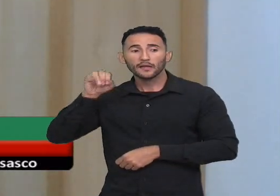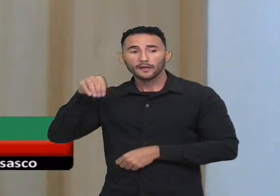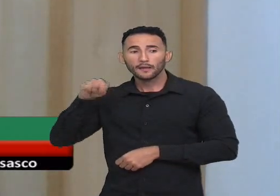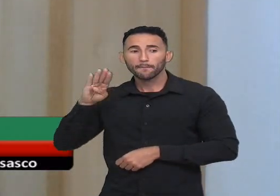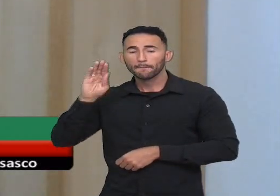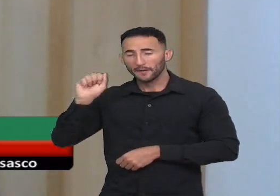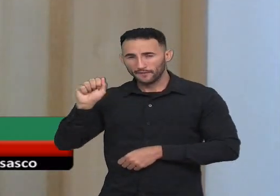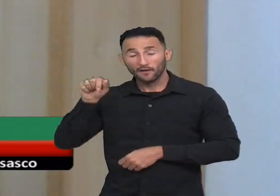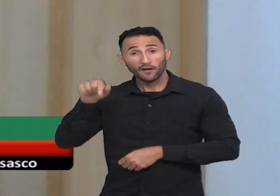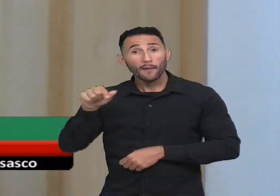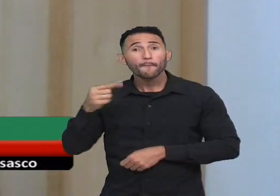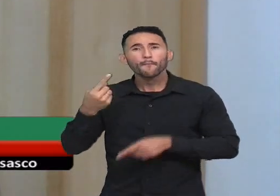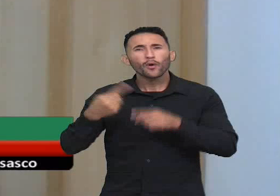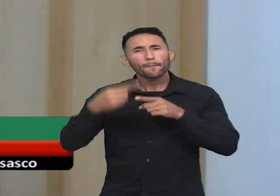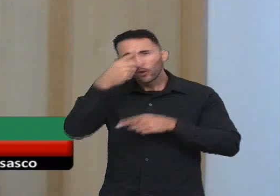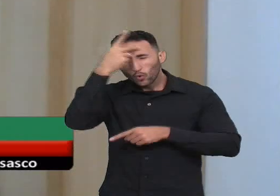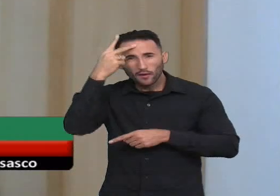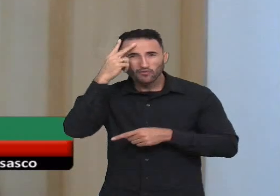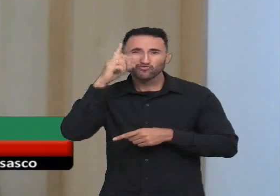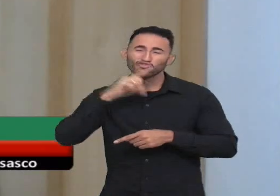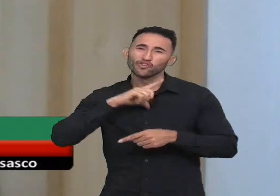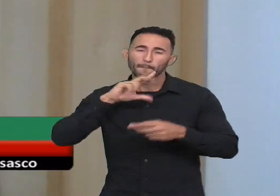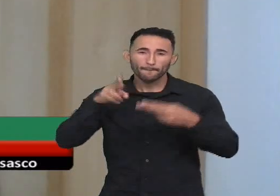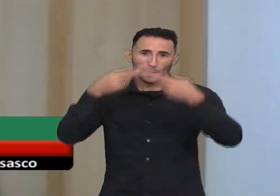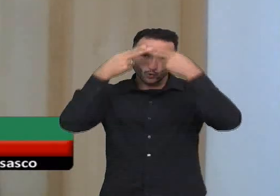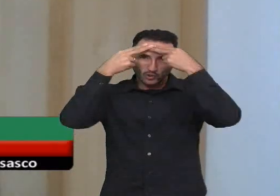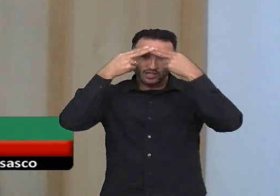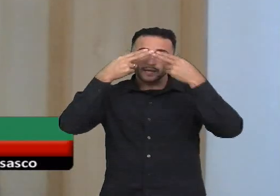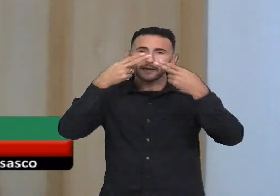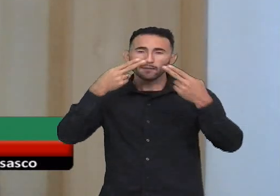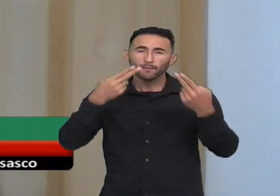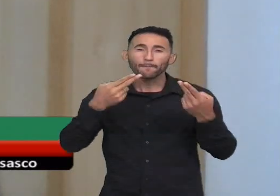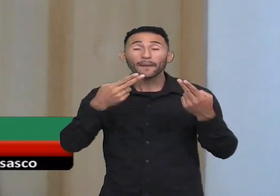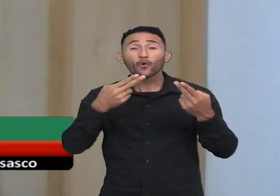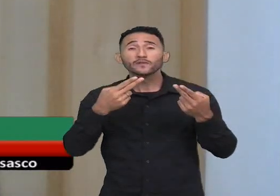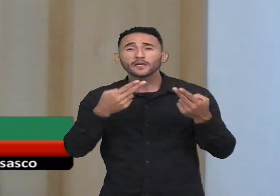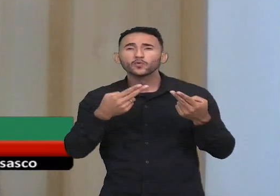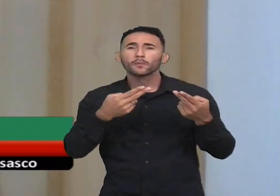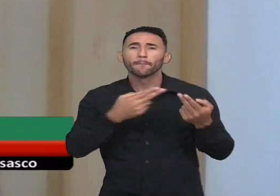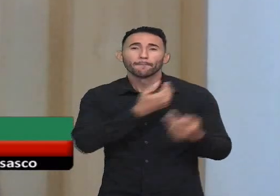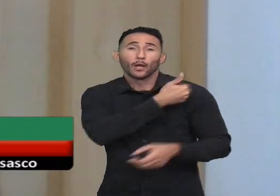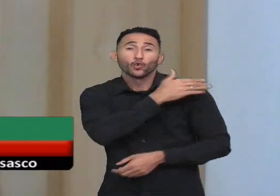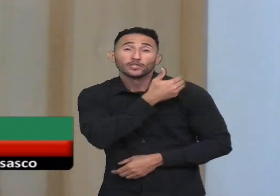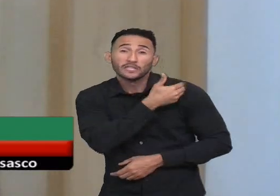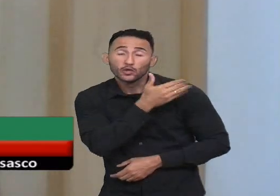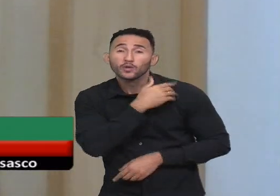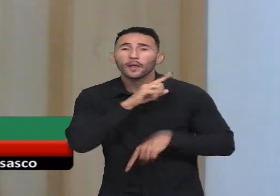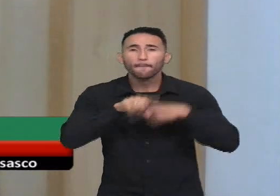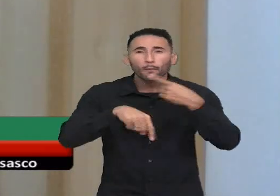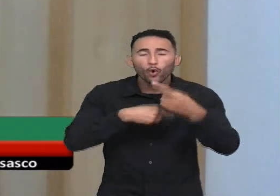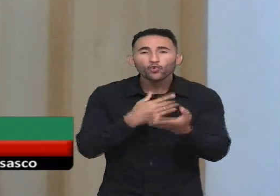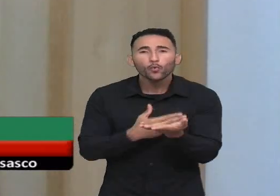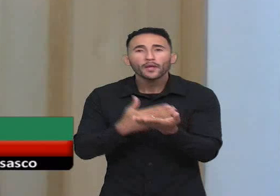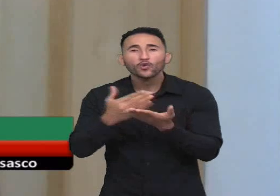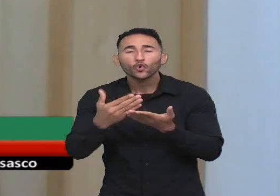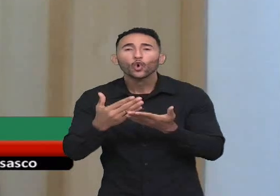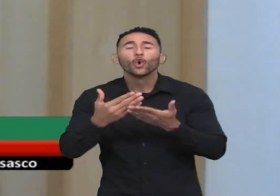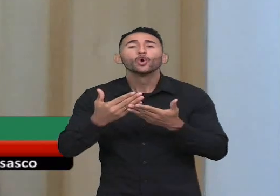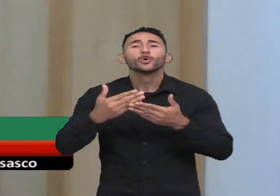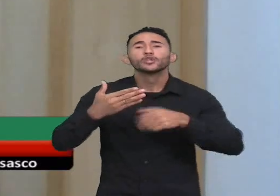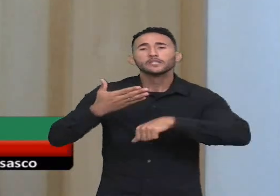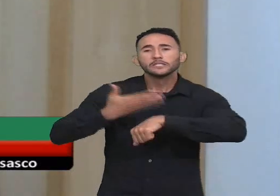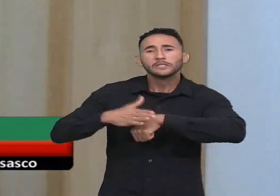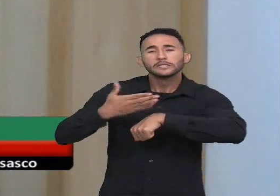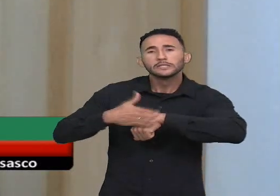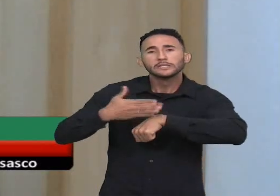capoeira tinha na sociedade, a luta começou a ser praticada em academias. E este mestre foi o criador da primeira delas,